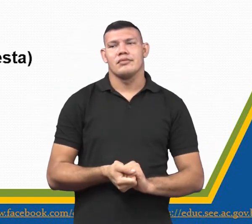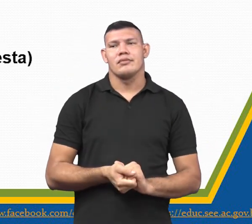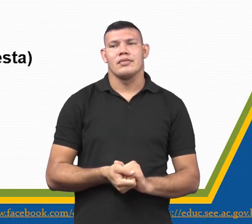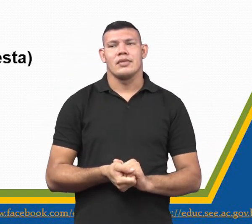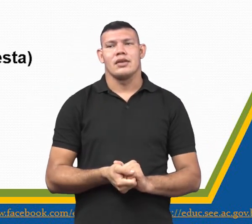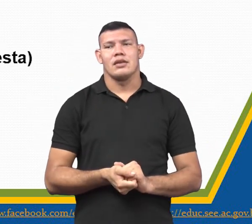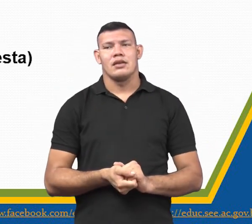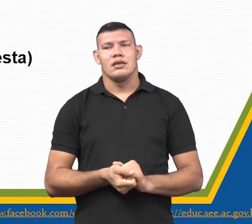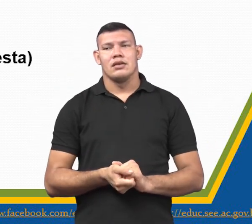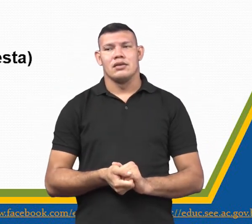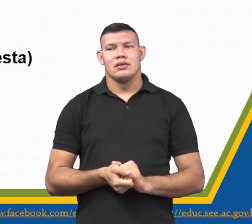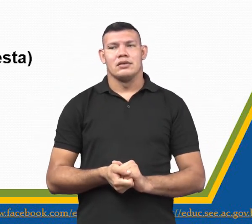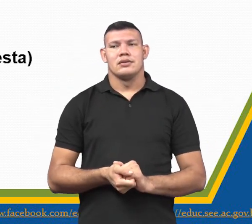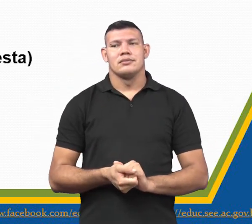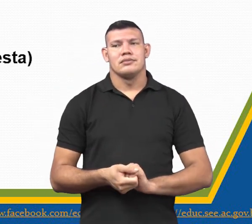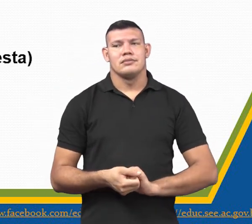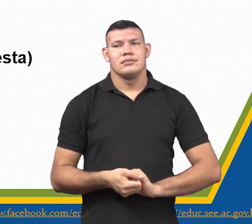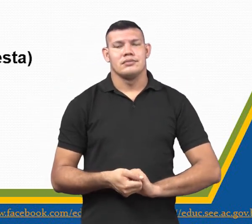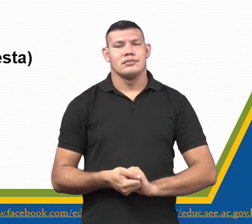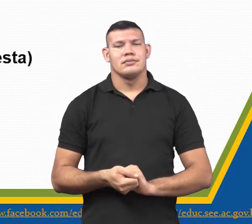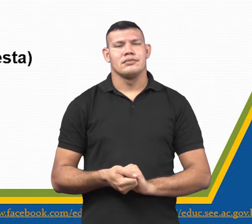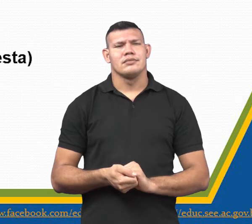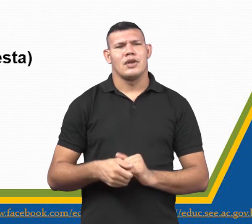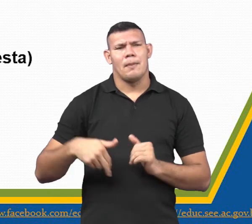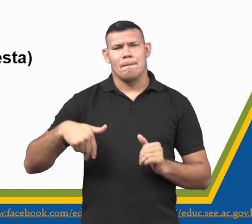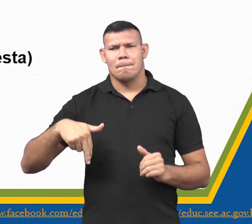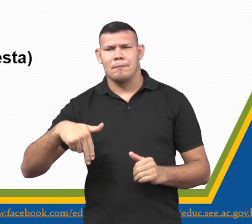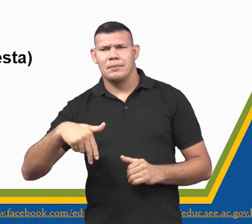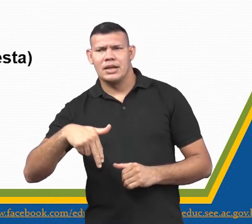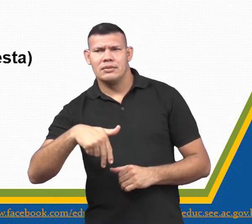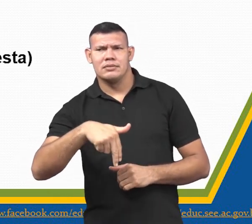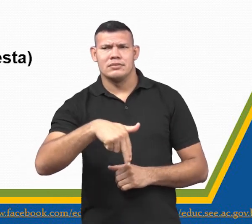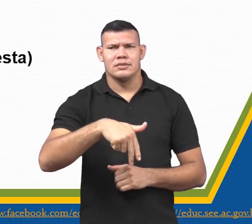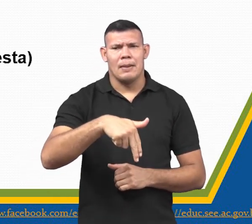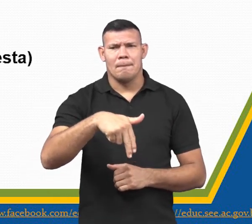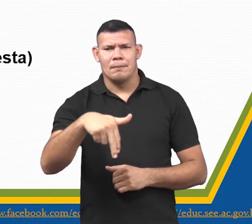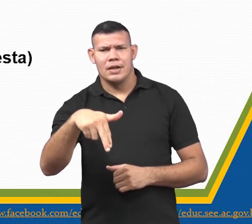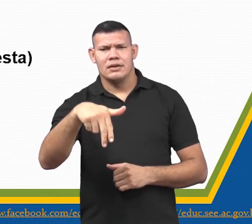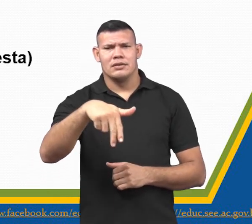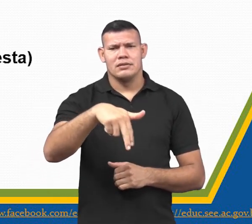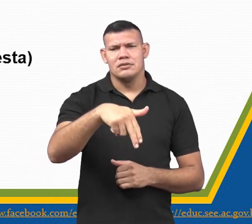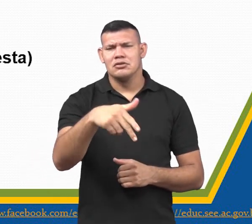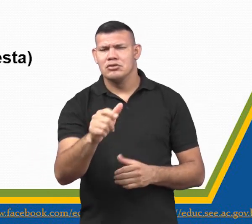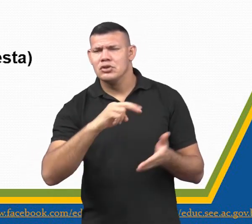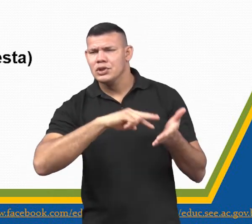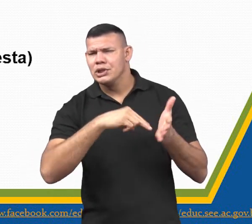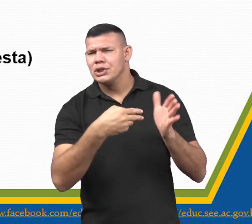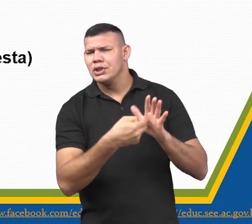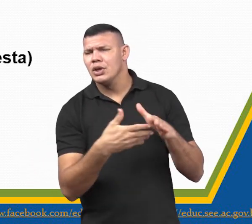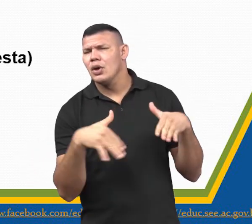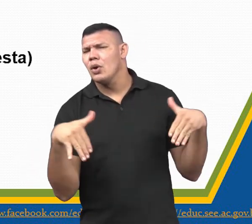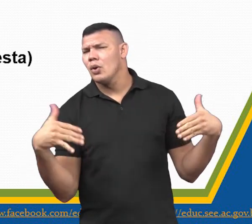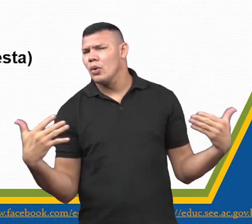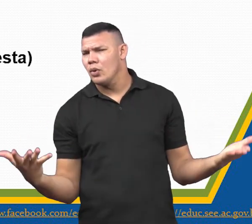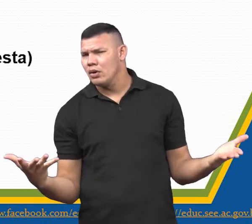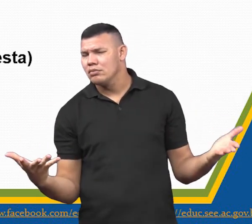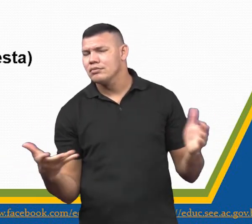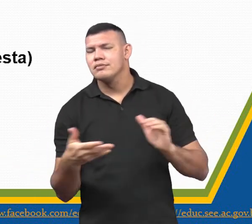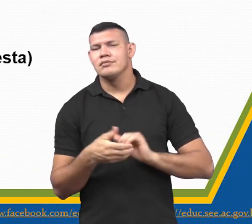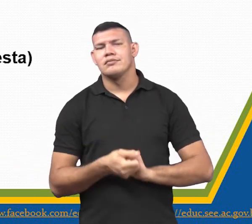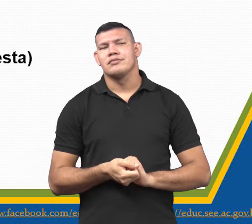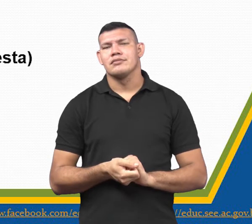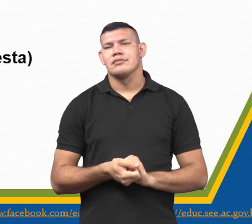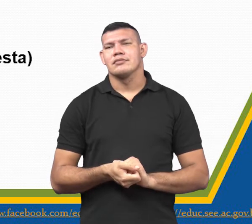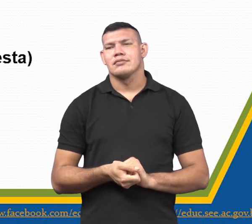ali. Vamos utilizar use ou usan. Vocês lembram passo de peatones? O que significa? Não? Vou lembrar